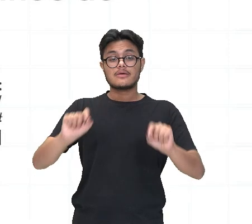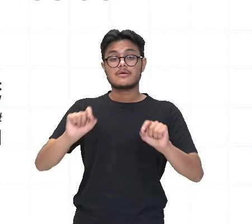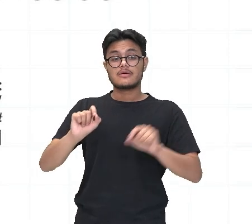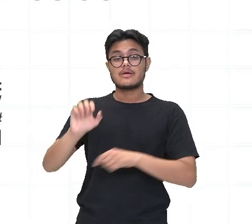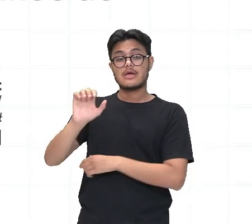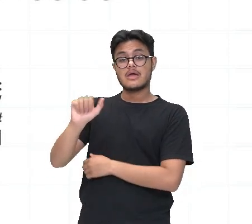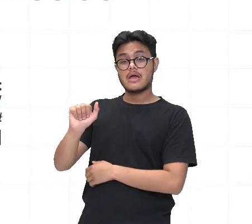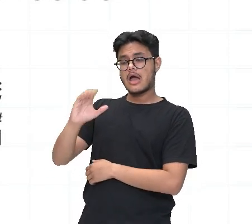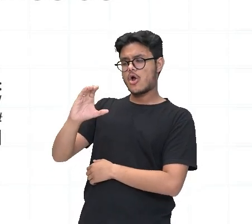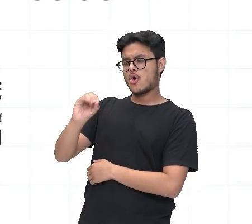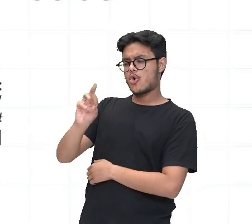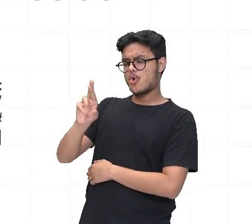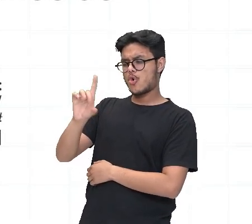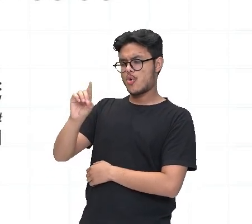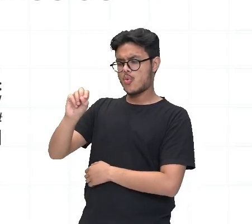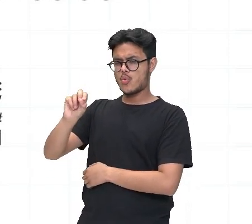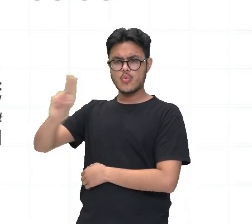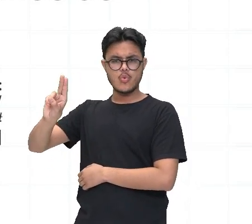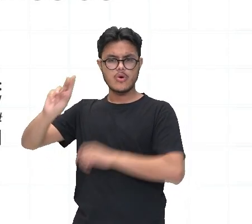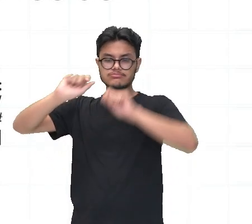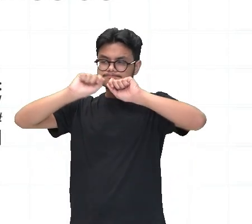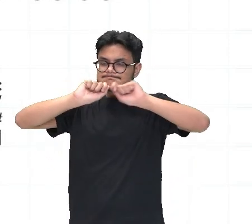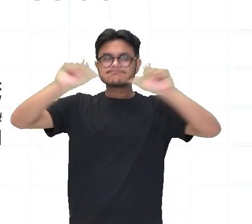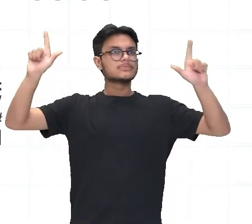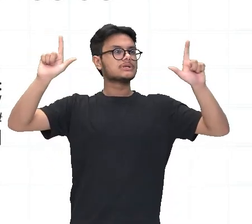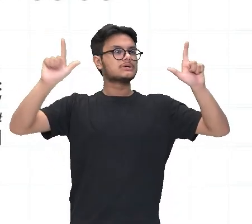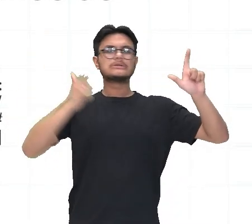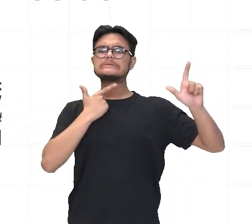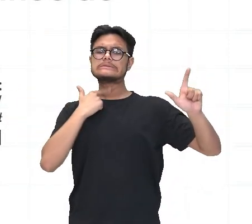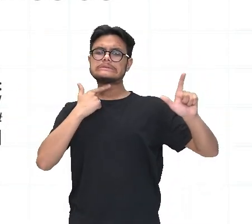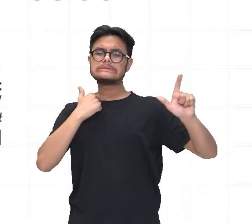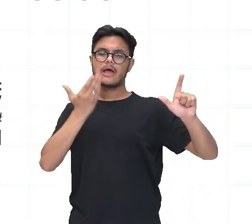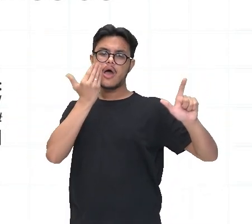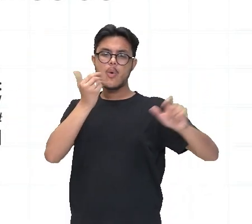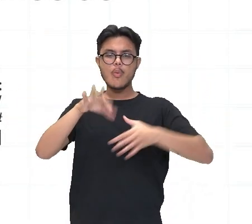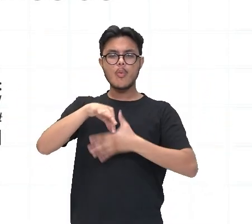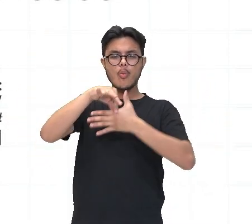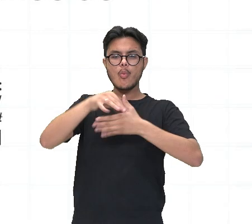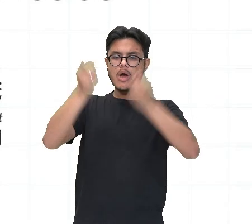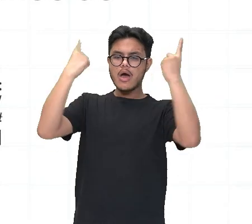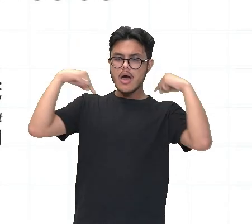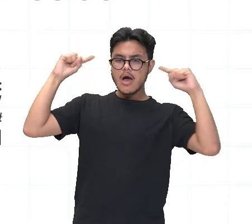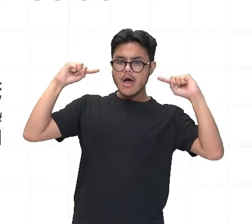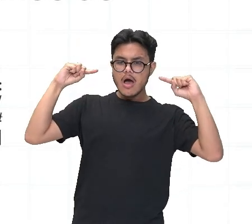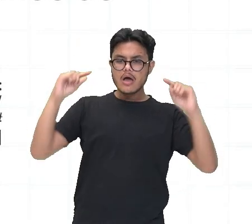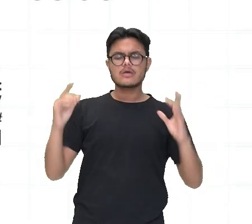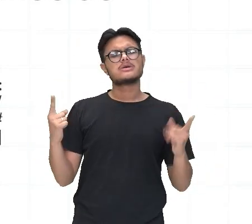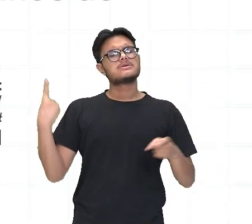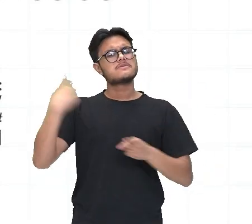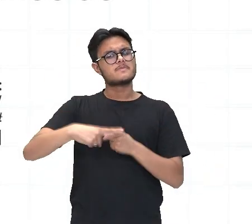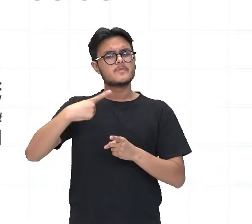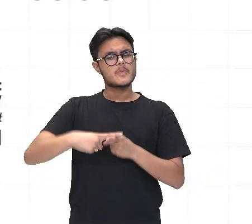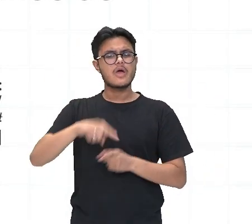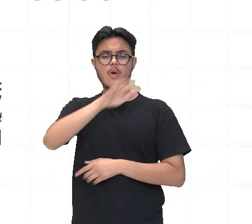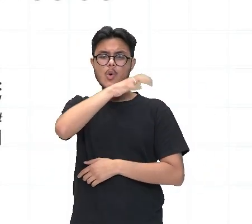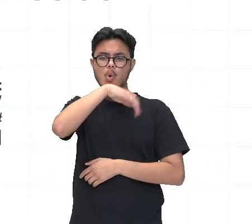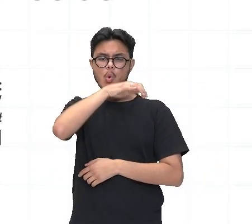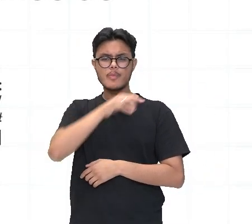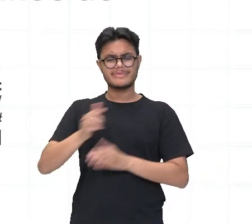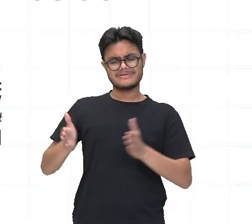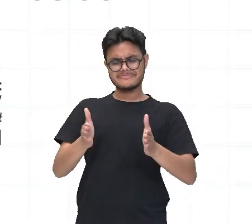fome danada, com vontade de comer carne de carneiro. Não comeu porque carneiro não dá em